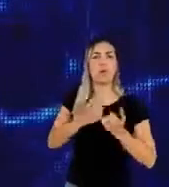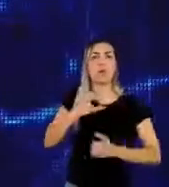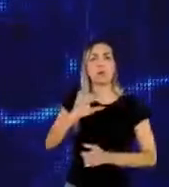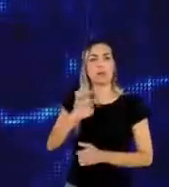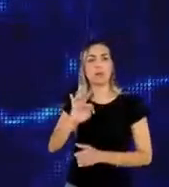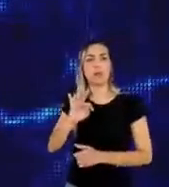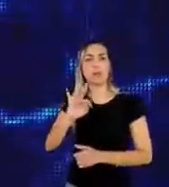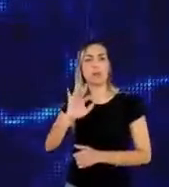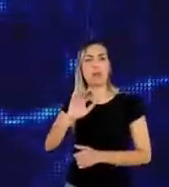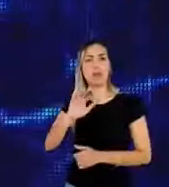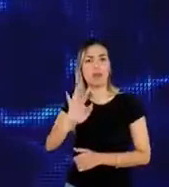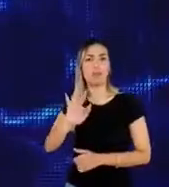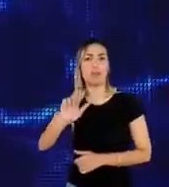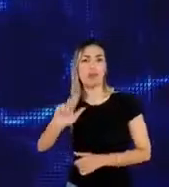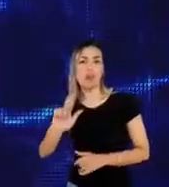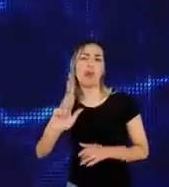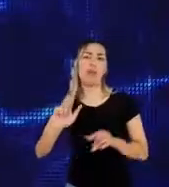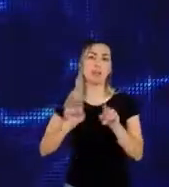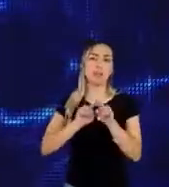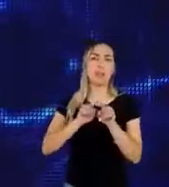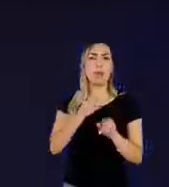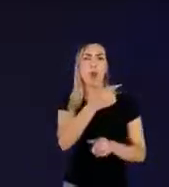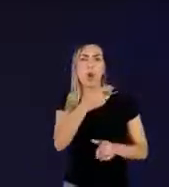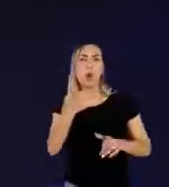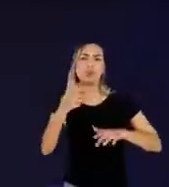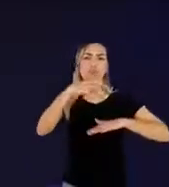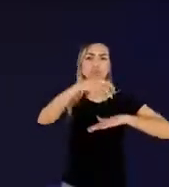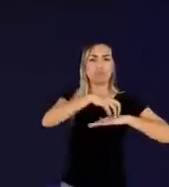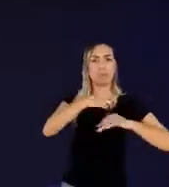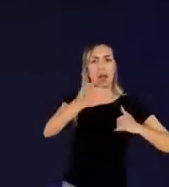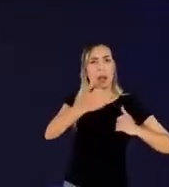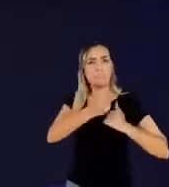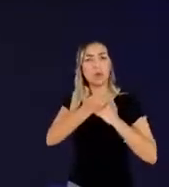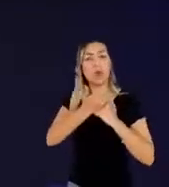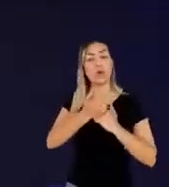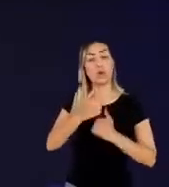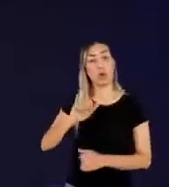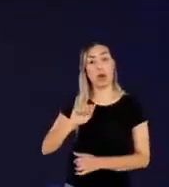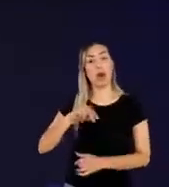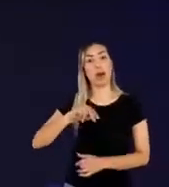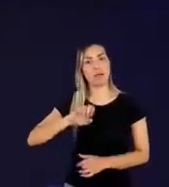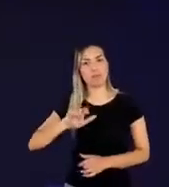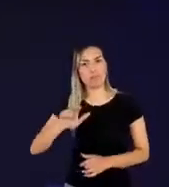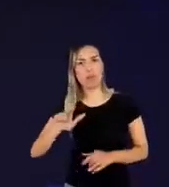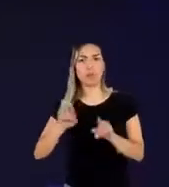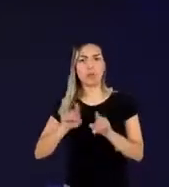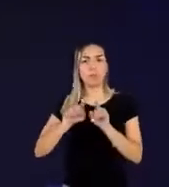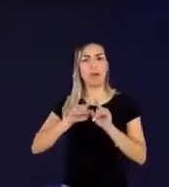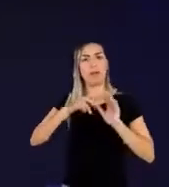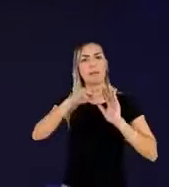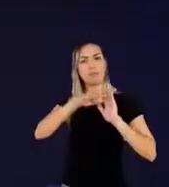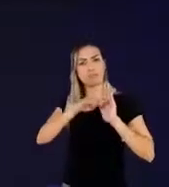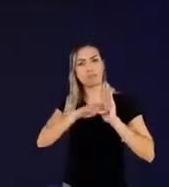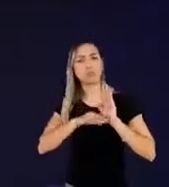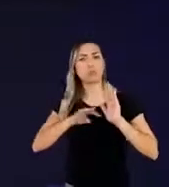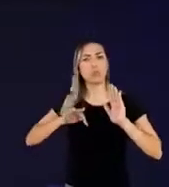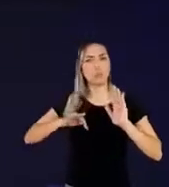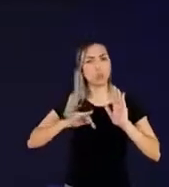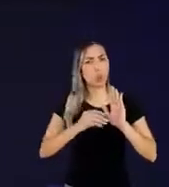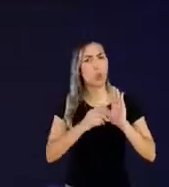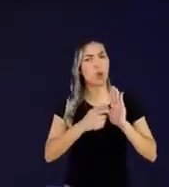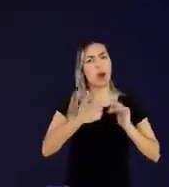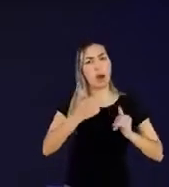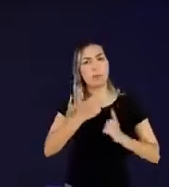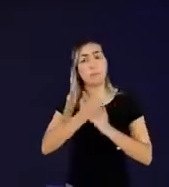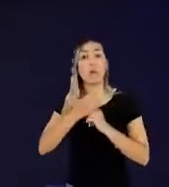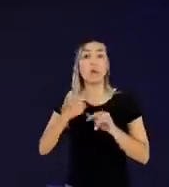distribuidoras, as transmissoras e as geradoras, a ANEEL, com toda a regulação, e também o legislativo, que tem um